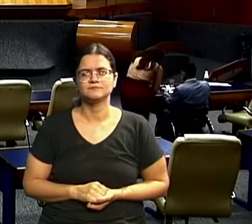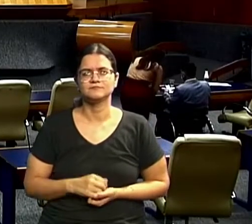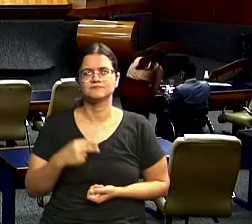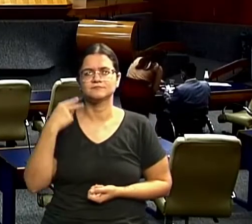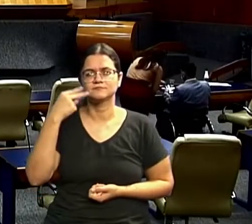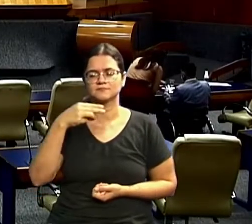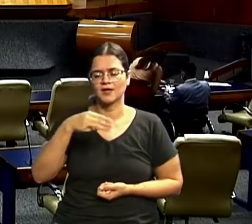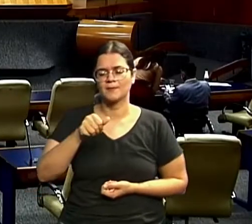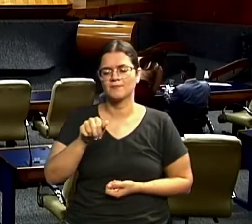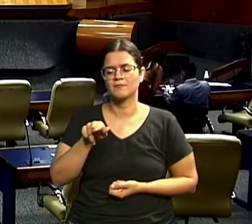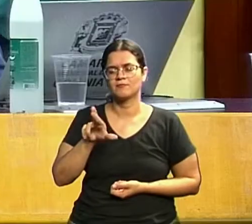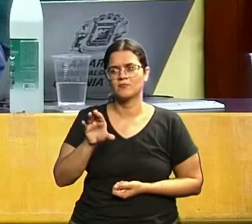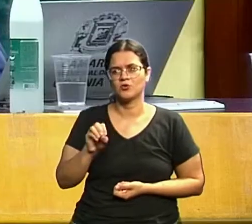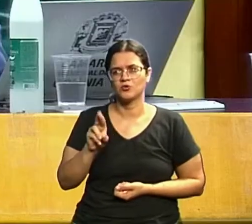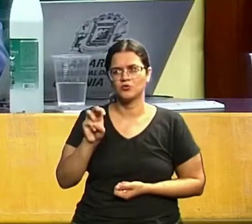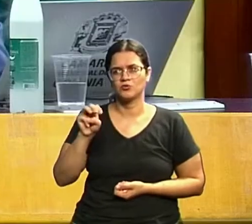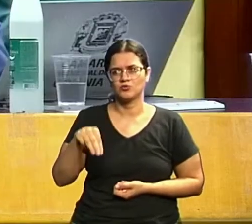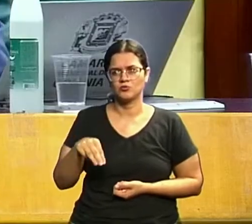Vereador Mauro Rubem.